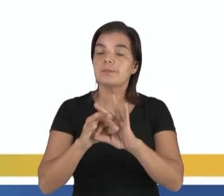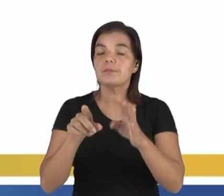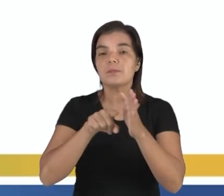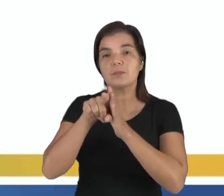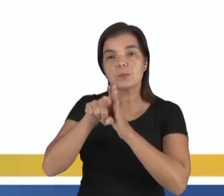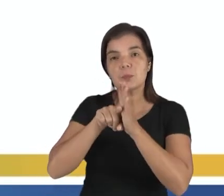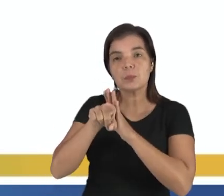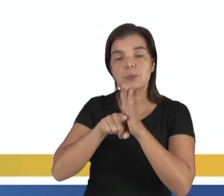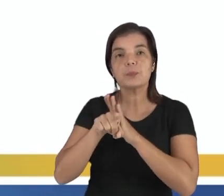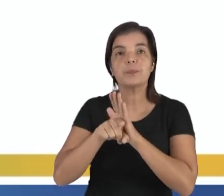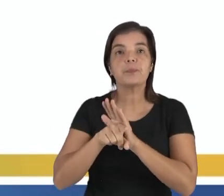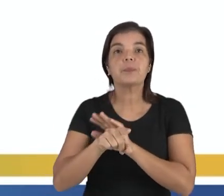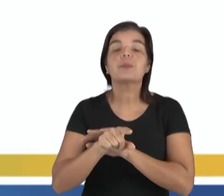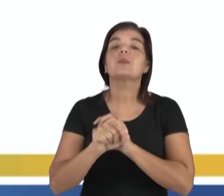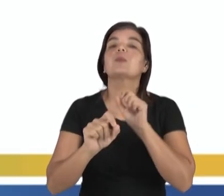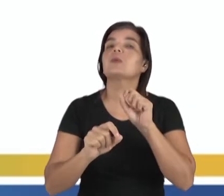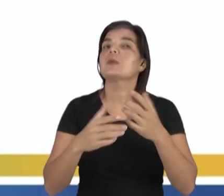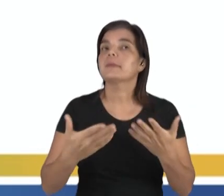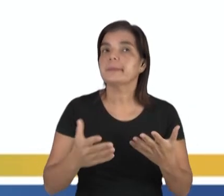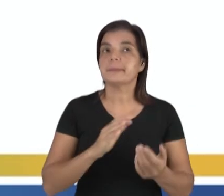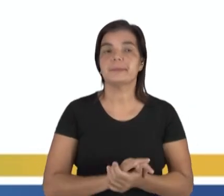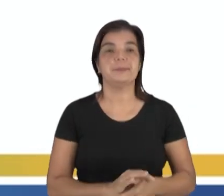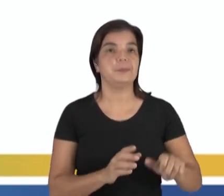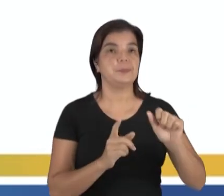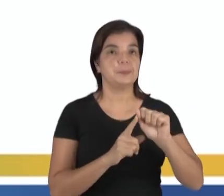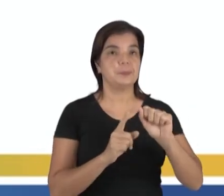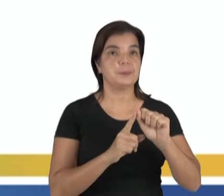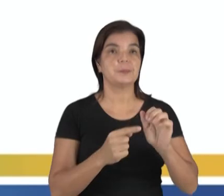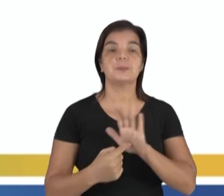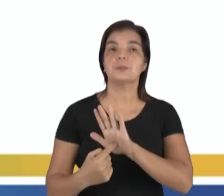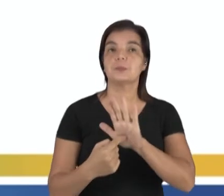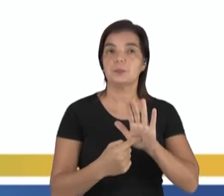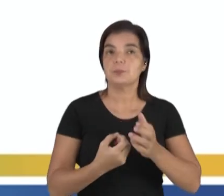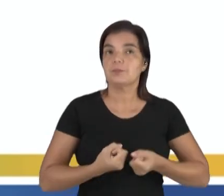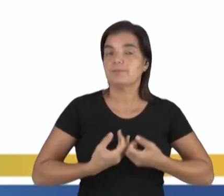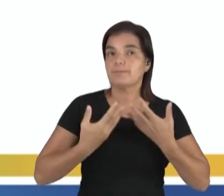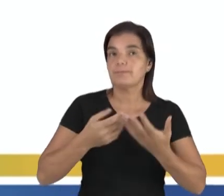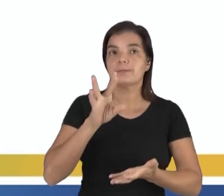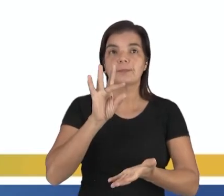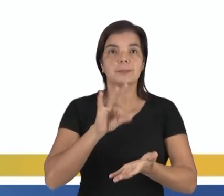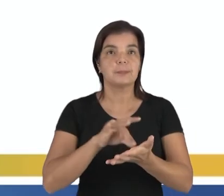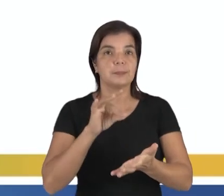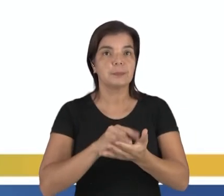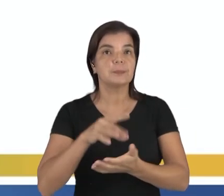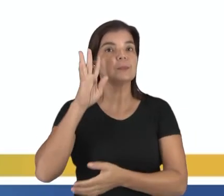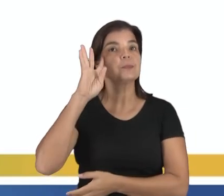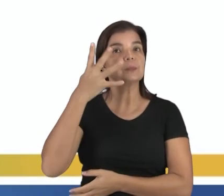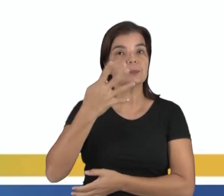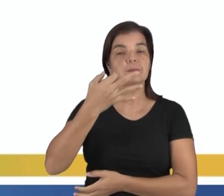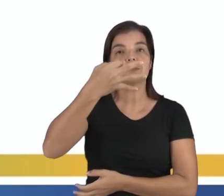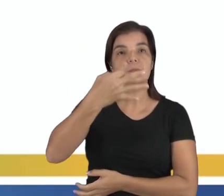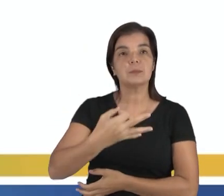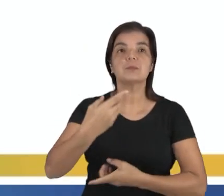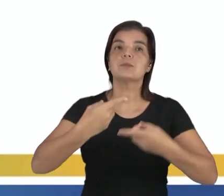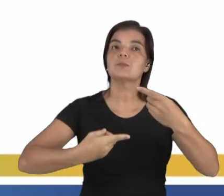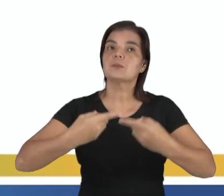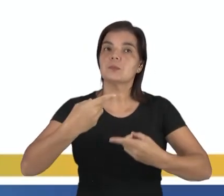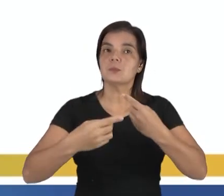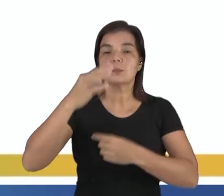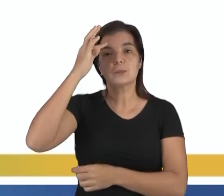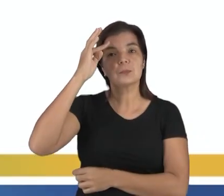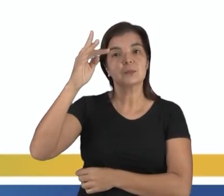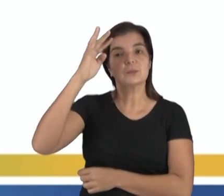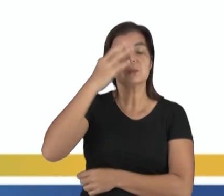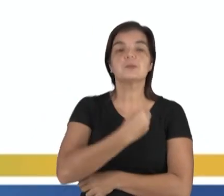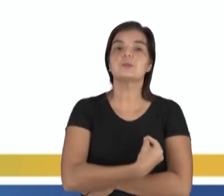a investigação científica consiste em a. Expor a essência da verdade e resolver definitivamente